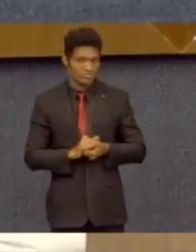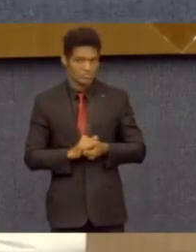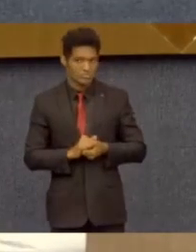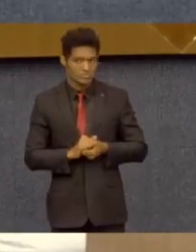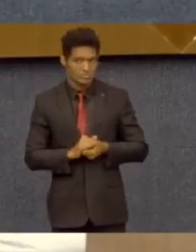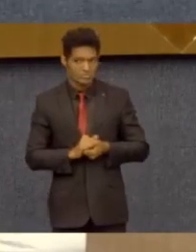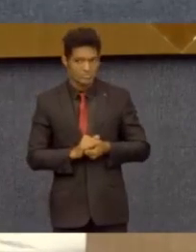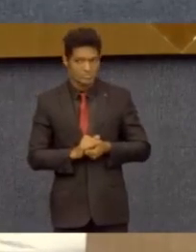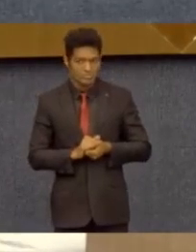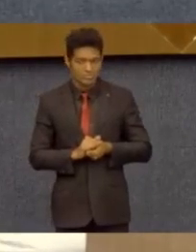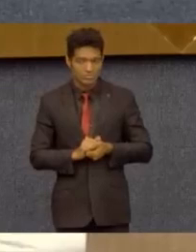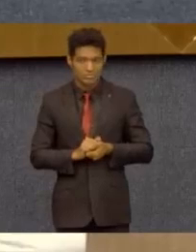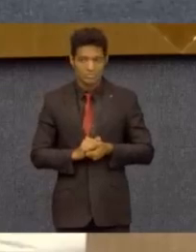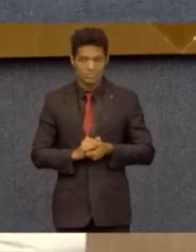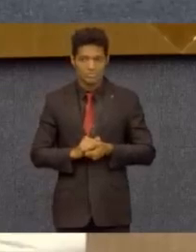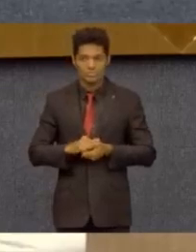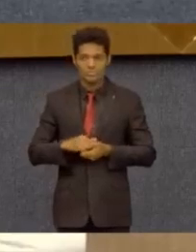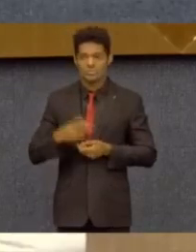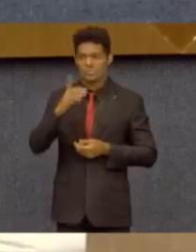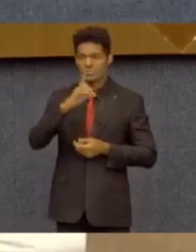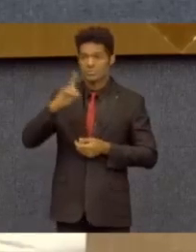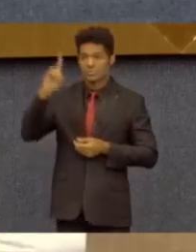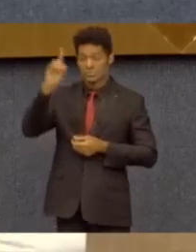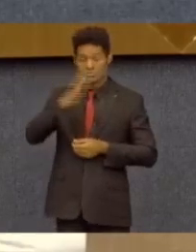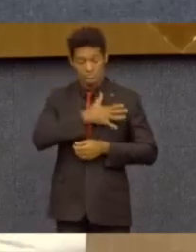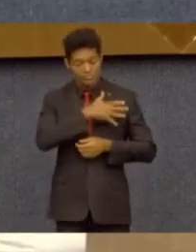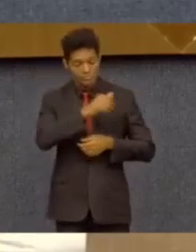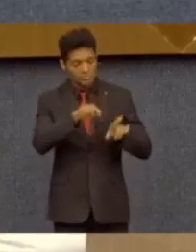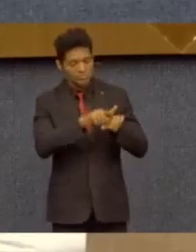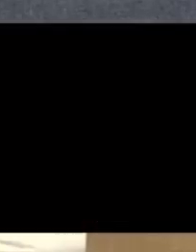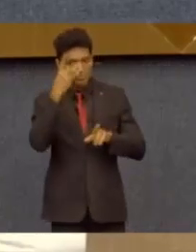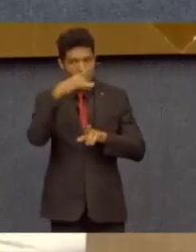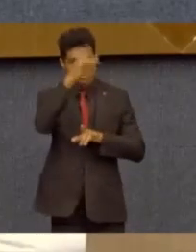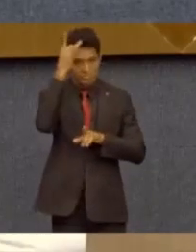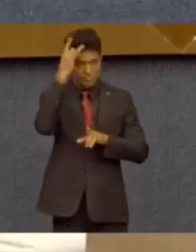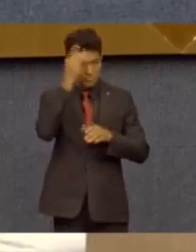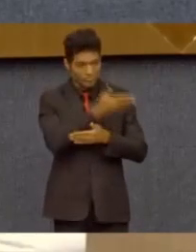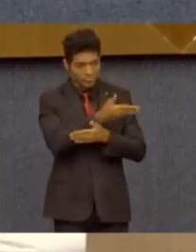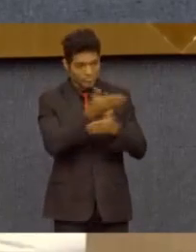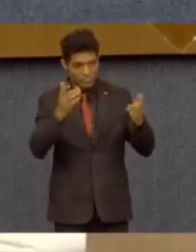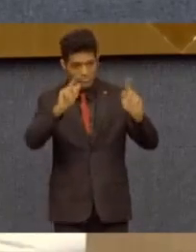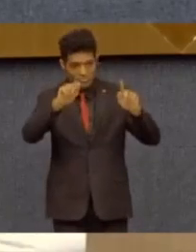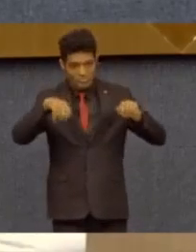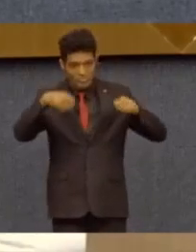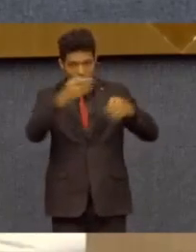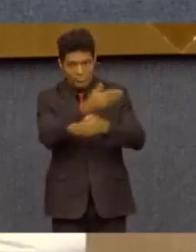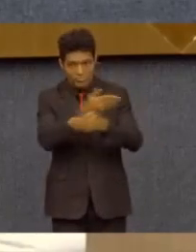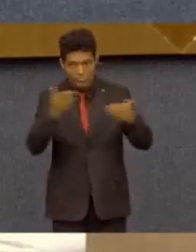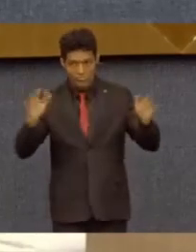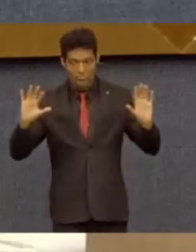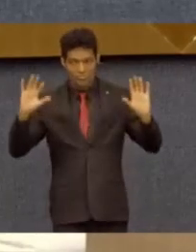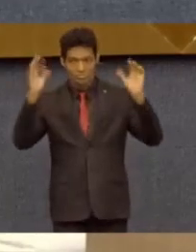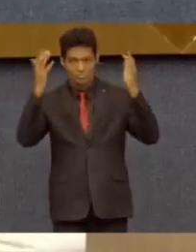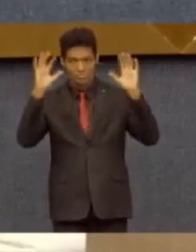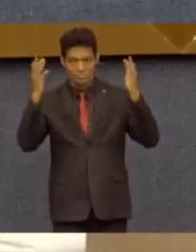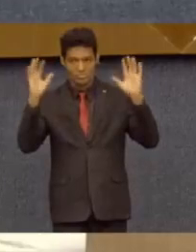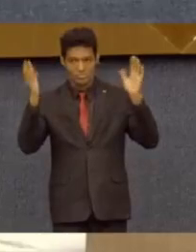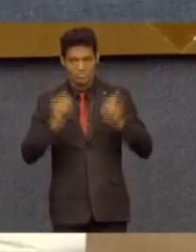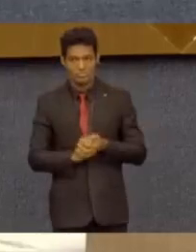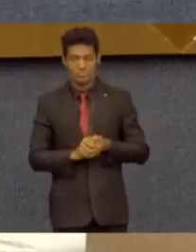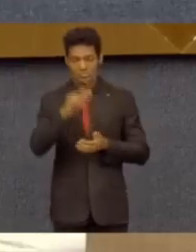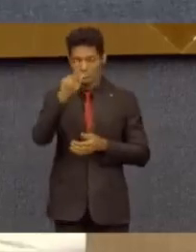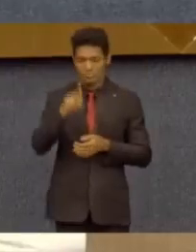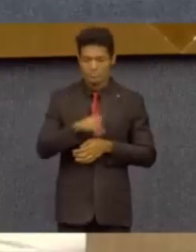nome do Pai, do Filho e do Espírito Santo e de todos vocês, eu parabenizo esse padre e